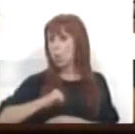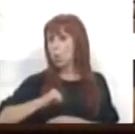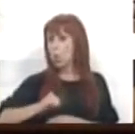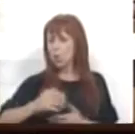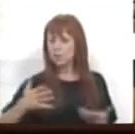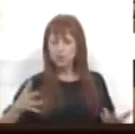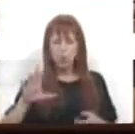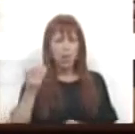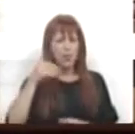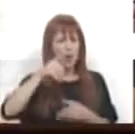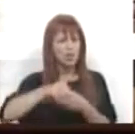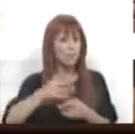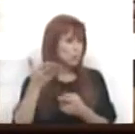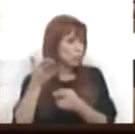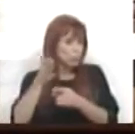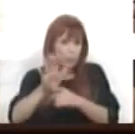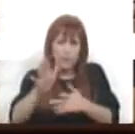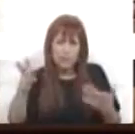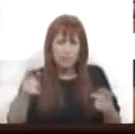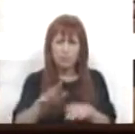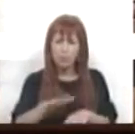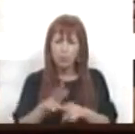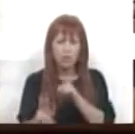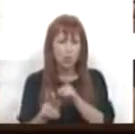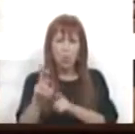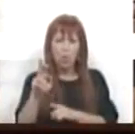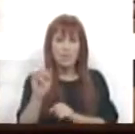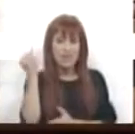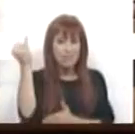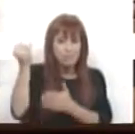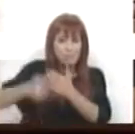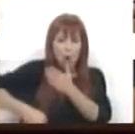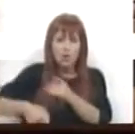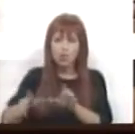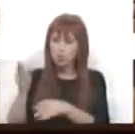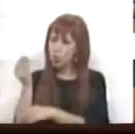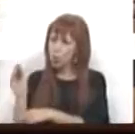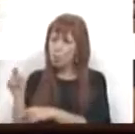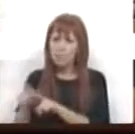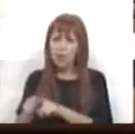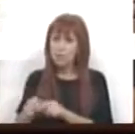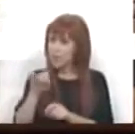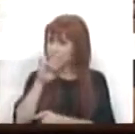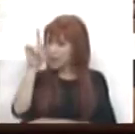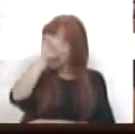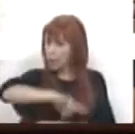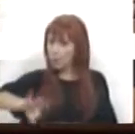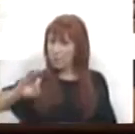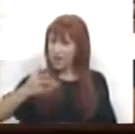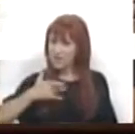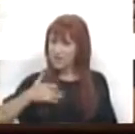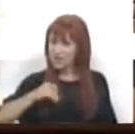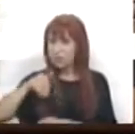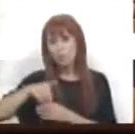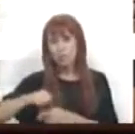contra. Quando nós votarmos, por exemplo, sobre o aumento de impostos sobre os bancos, não se admirem, PSD